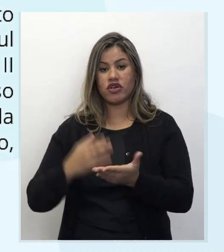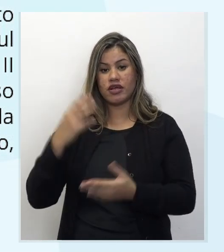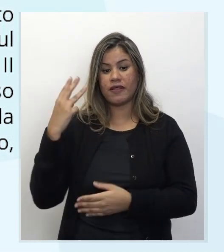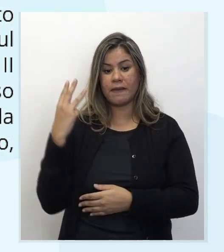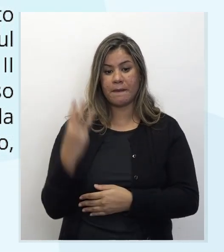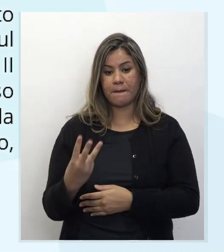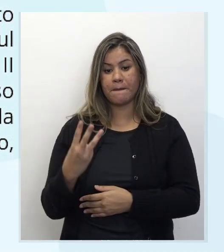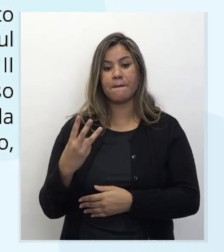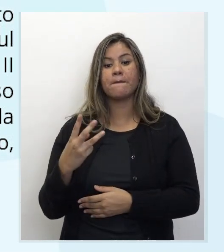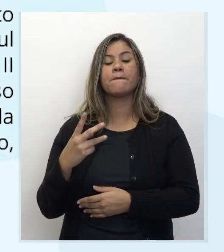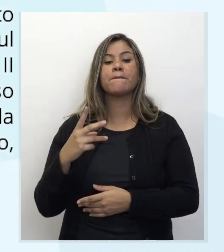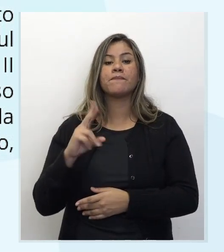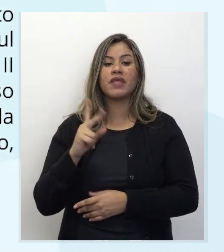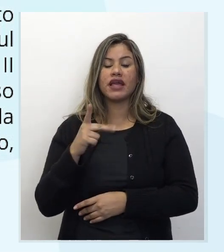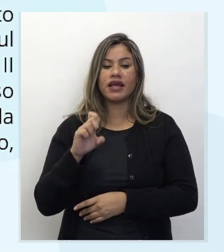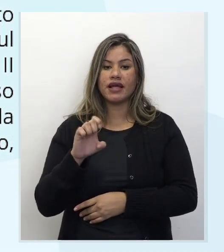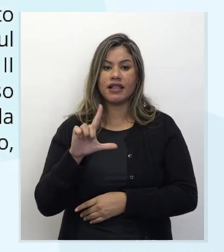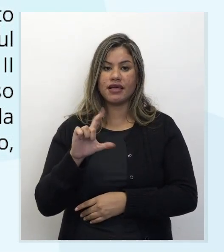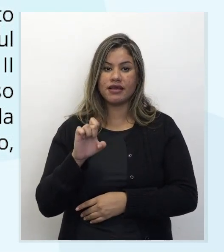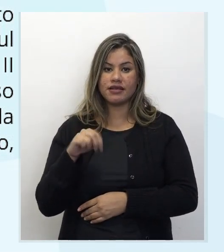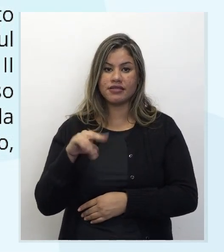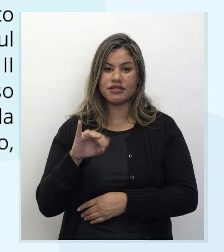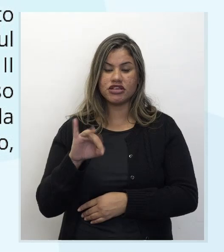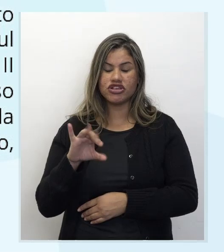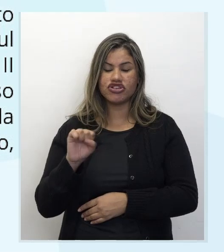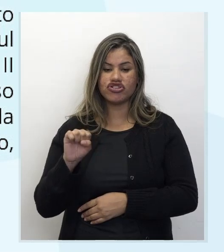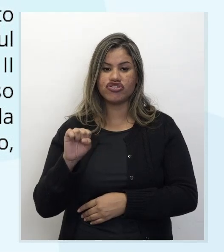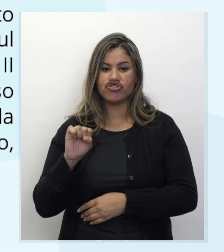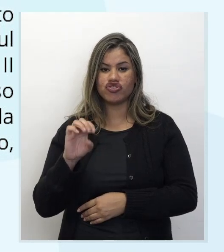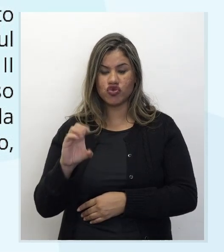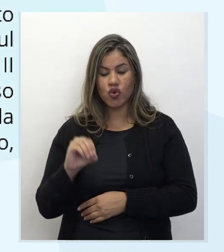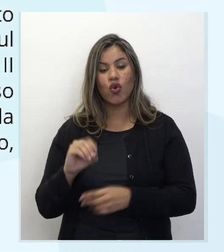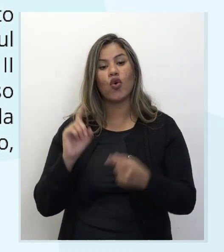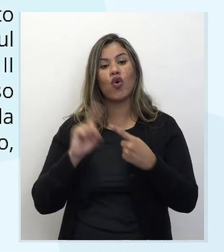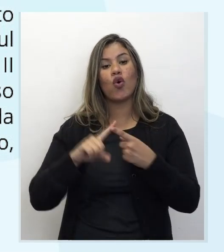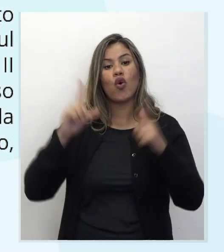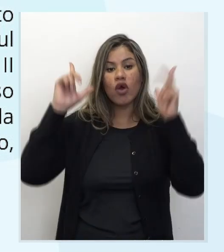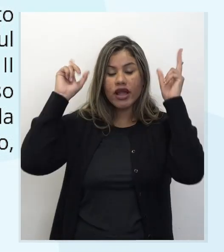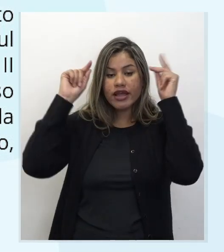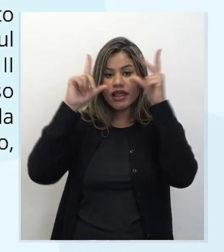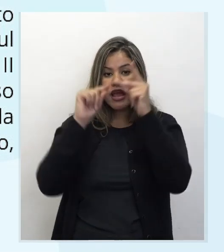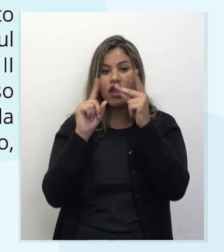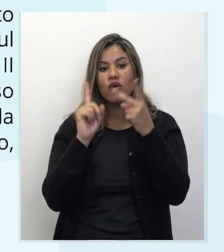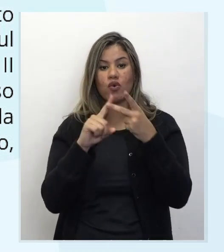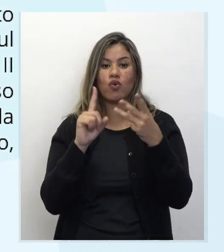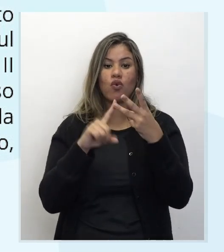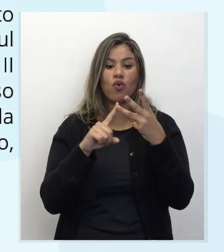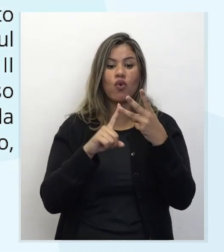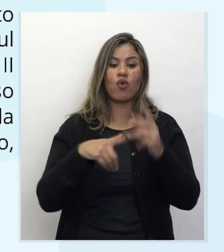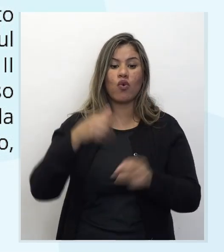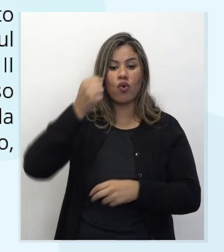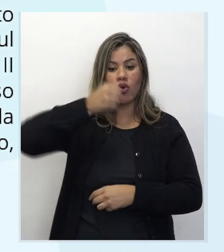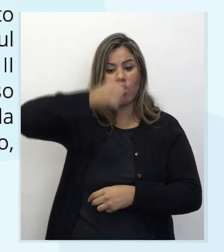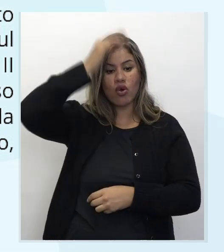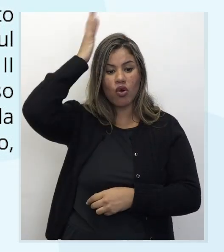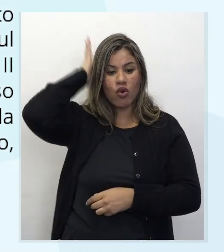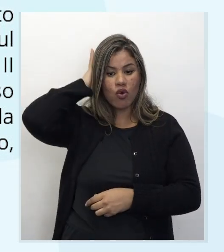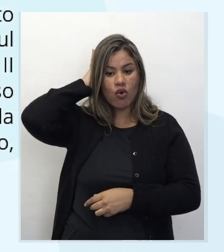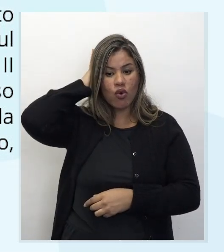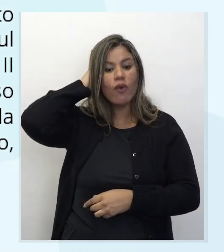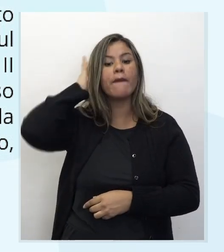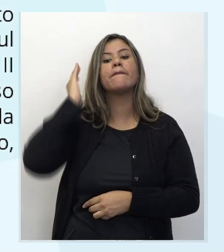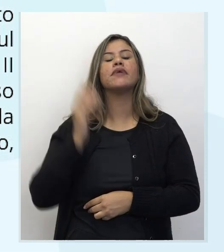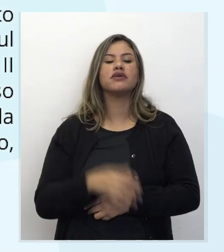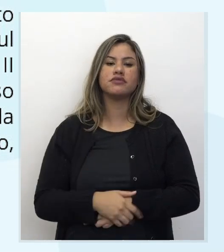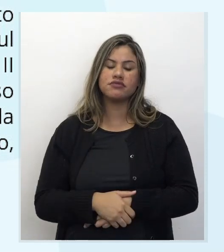cultura grega, cujo sistema político era ainda a monarquia hereditária. Os romanos tomaram contato com as